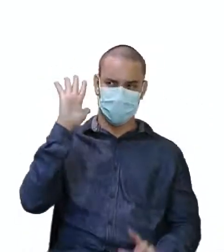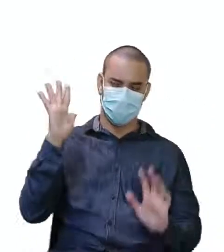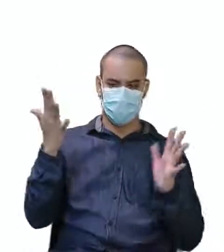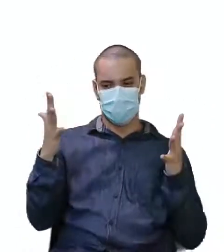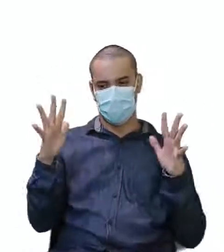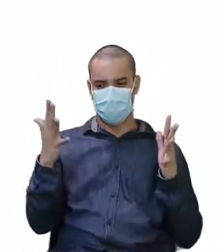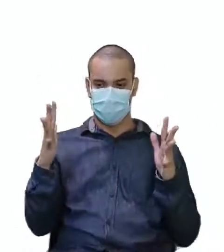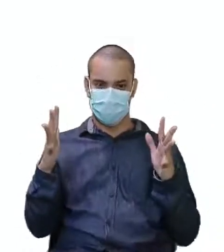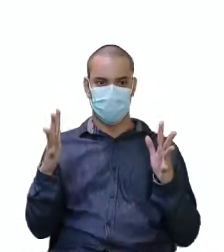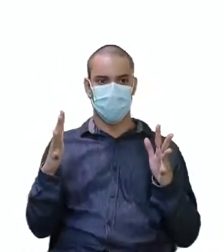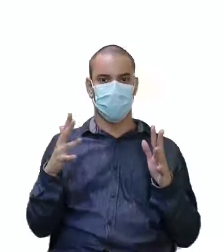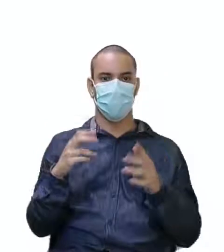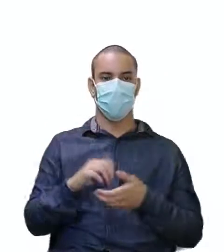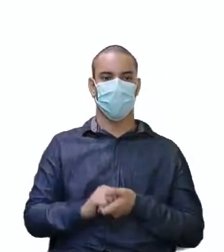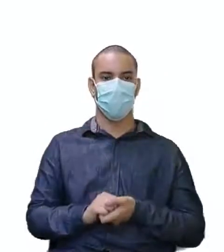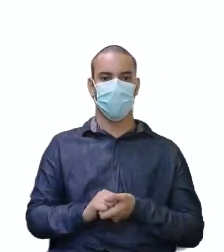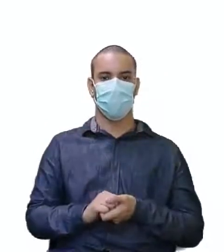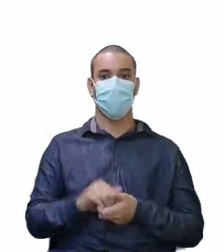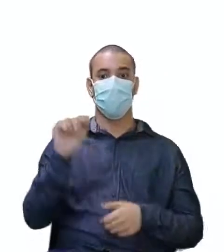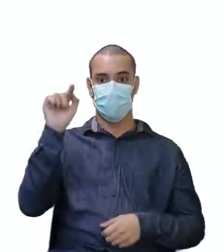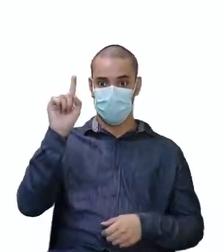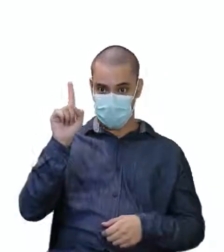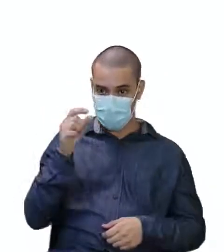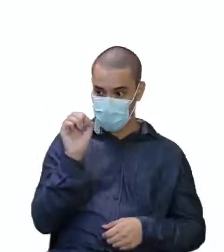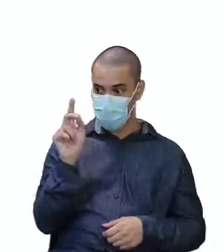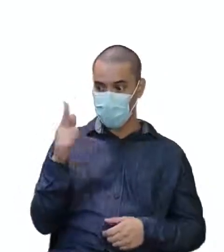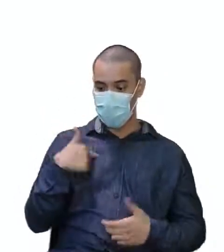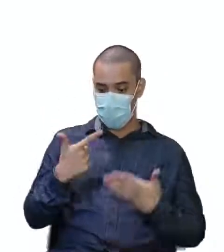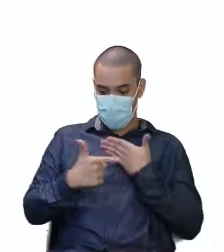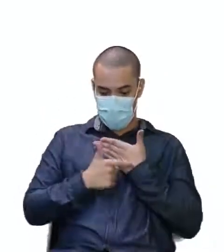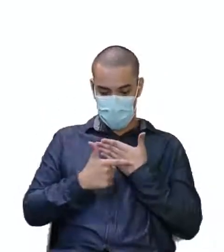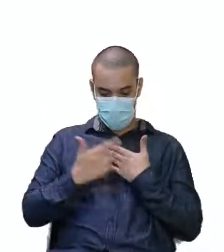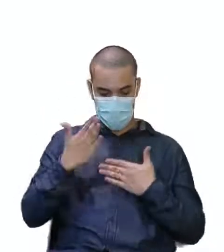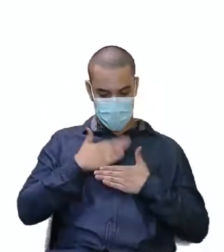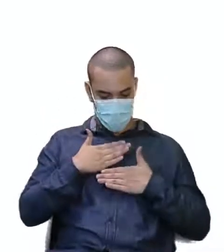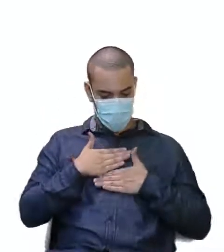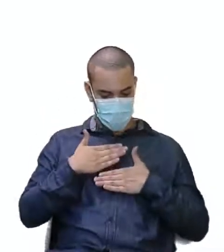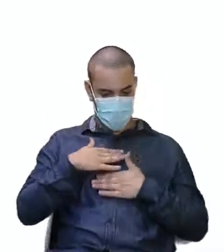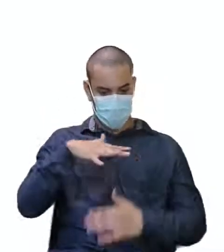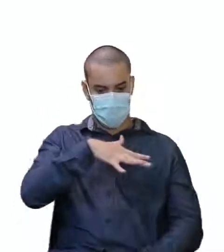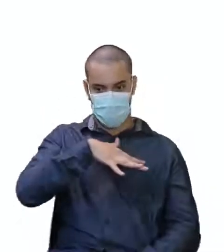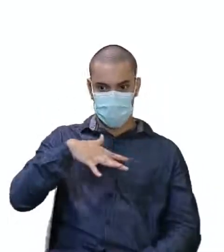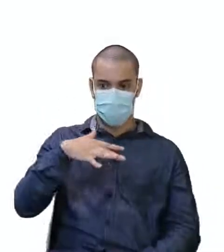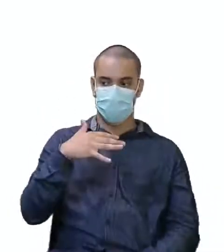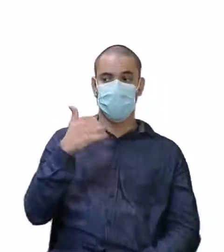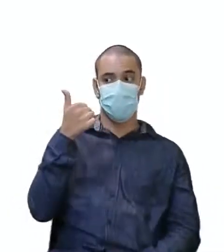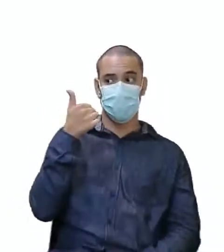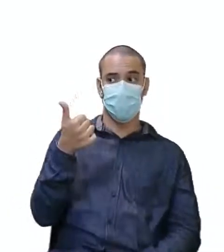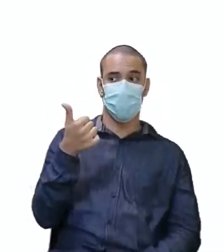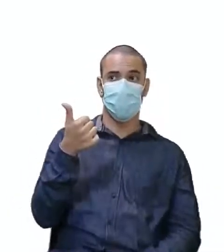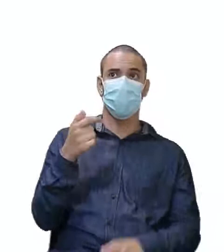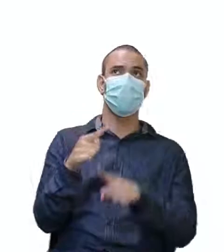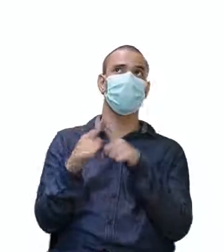nessa definição. Tá, é a função dele no ambiente onde ele vive. Pô, legal. Mas como assim?